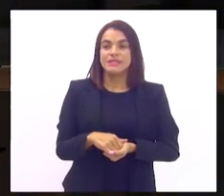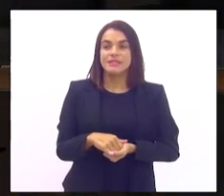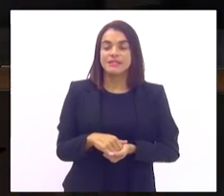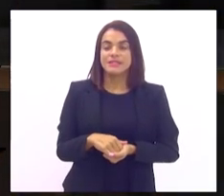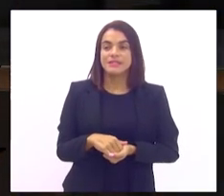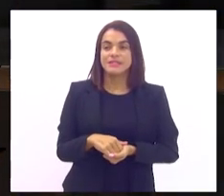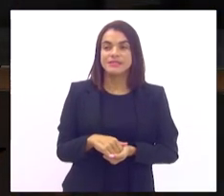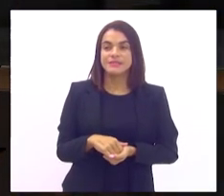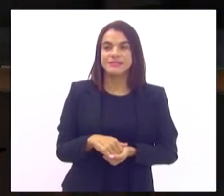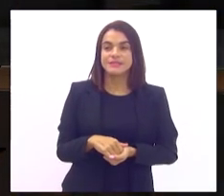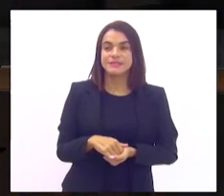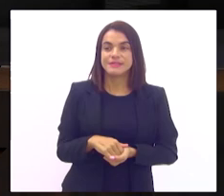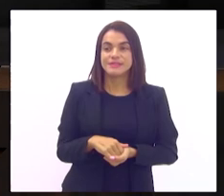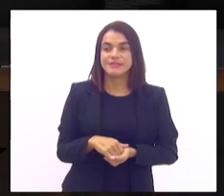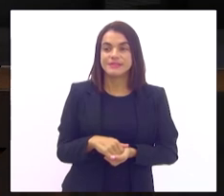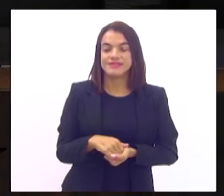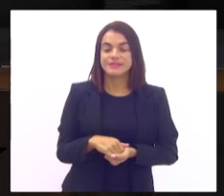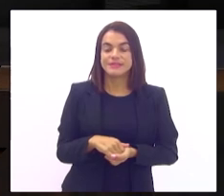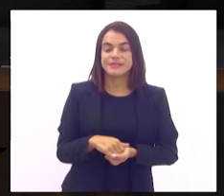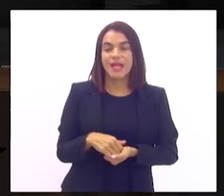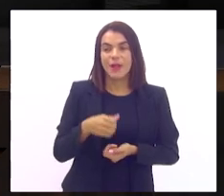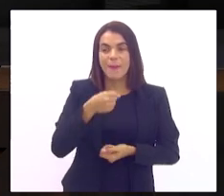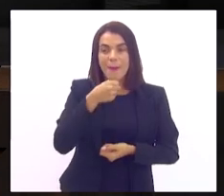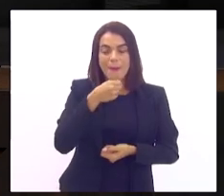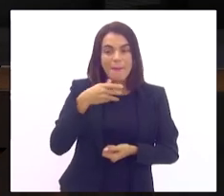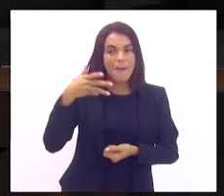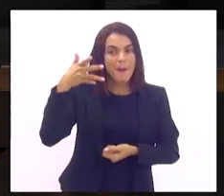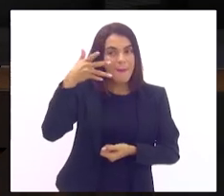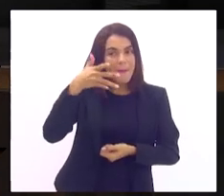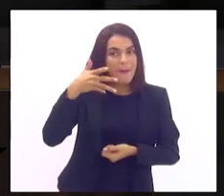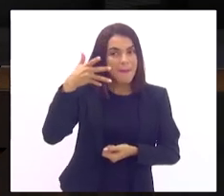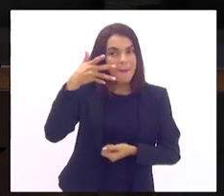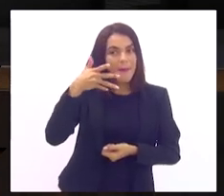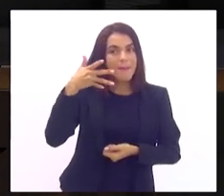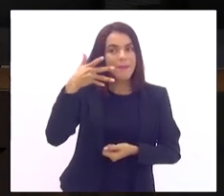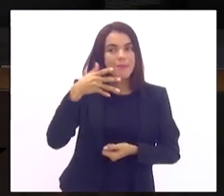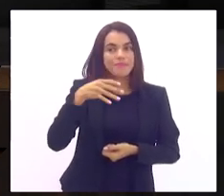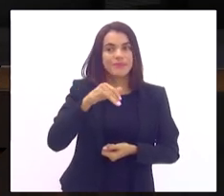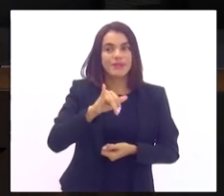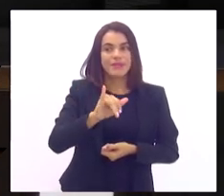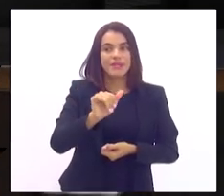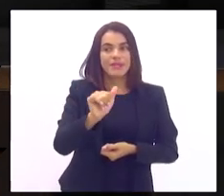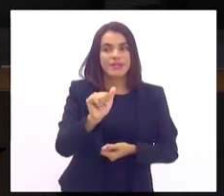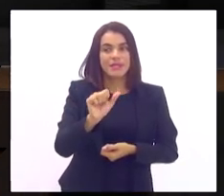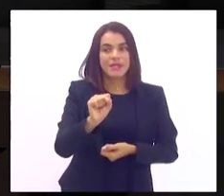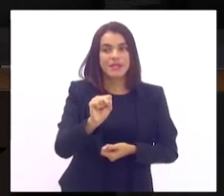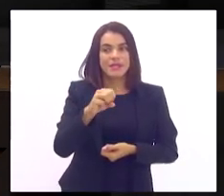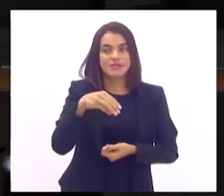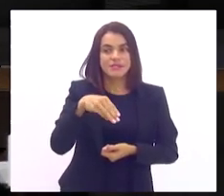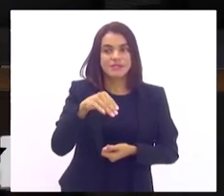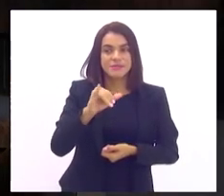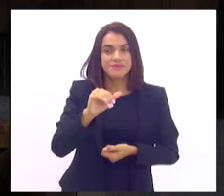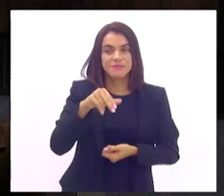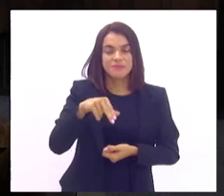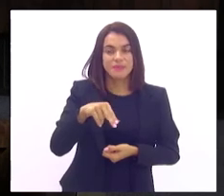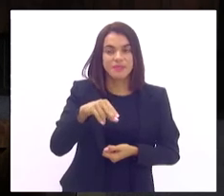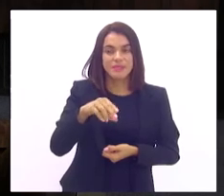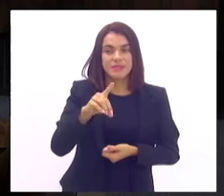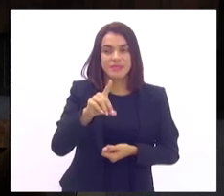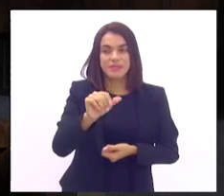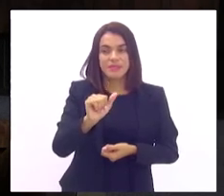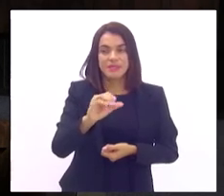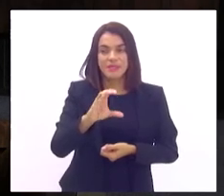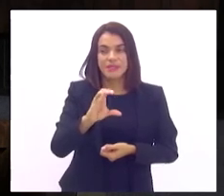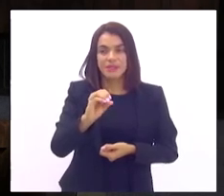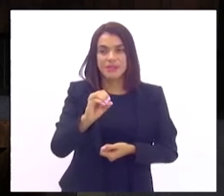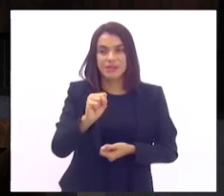Já. Quero passar, então, aqui agora a palavra para a Yasmin da Costa.